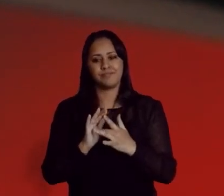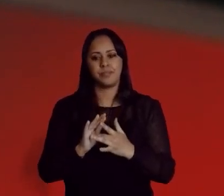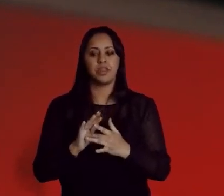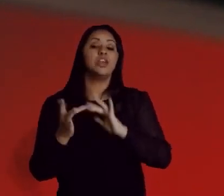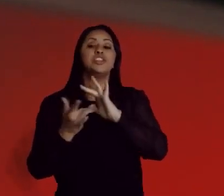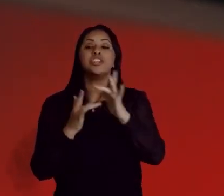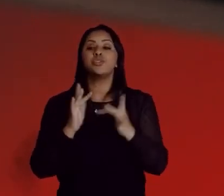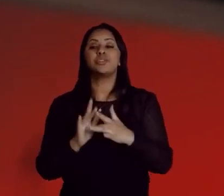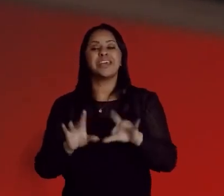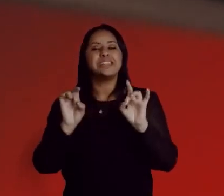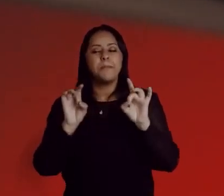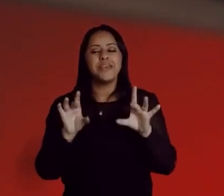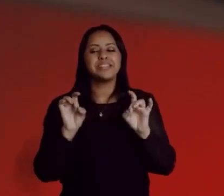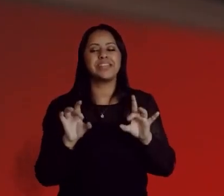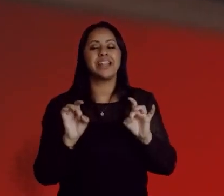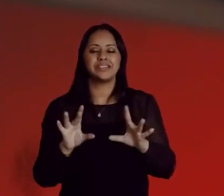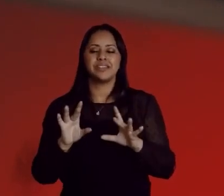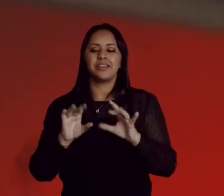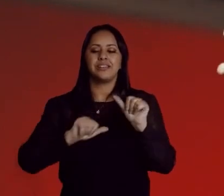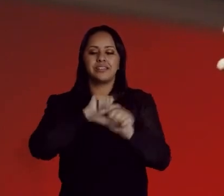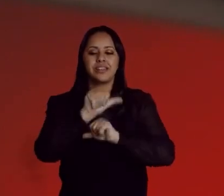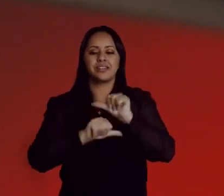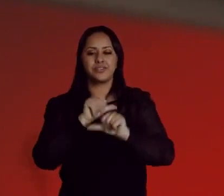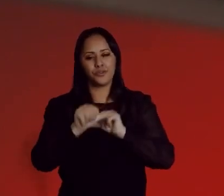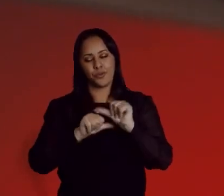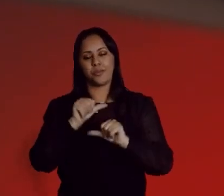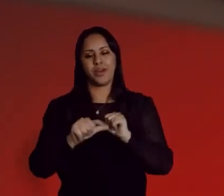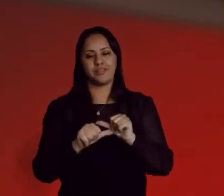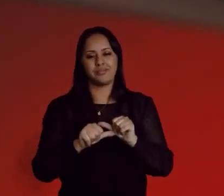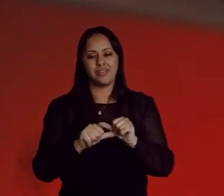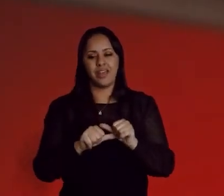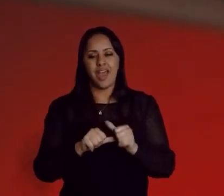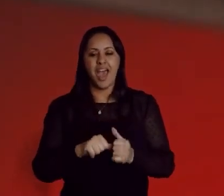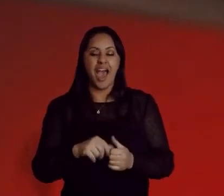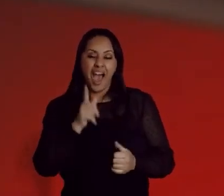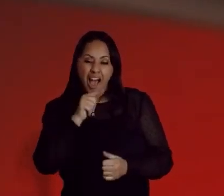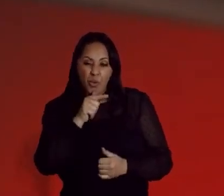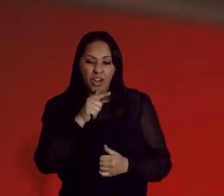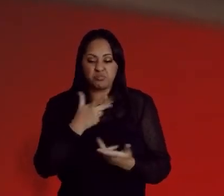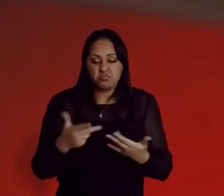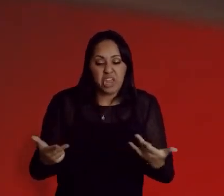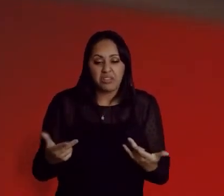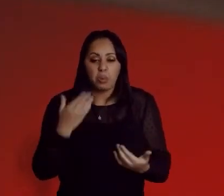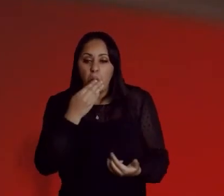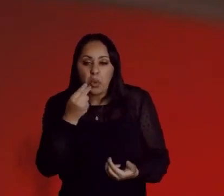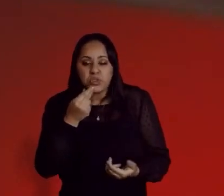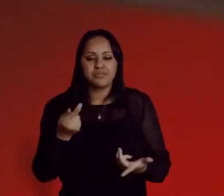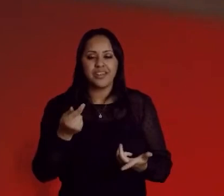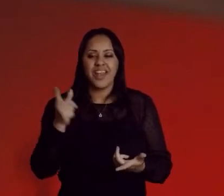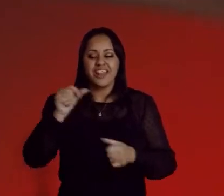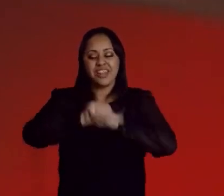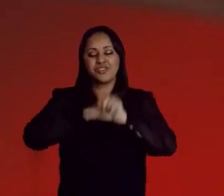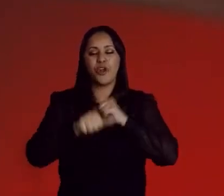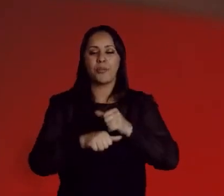Jesus Cristo é especializado em transformar água sem graça, sem cheiro e sem sabor em vinho novo